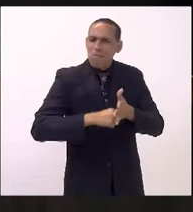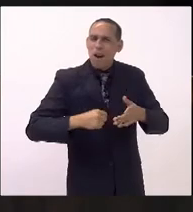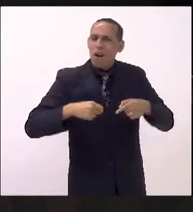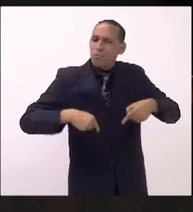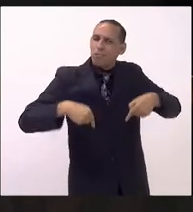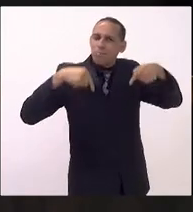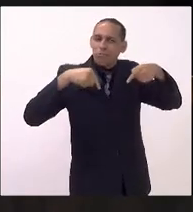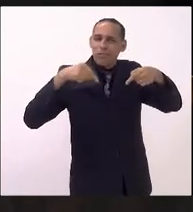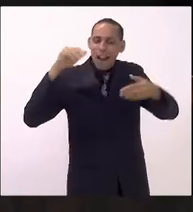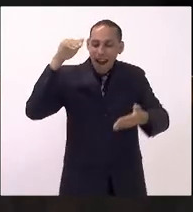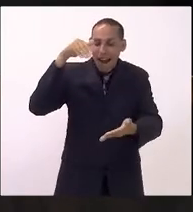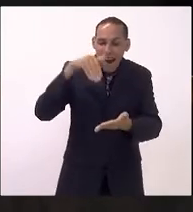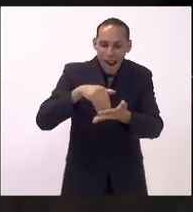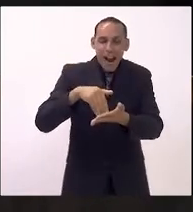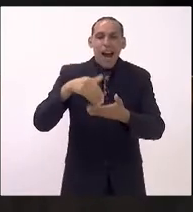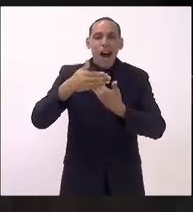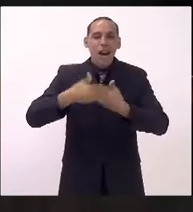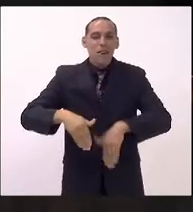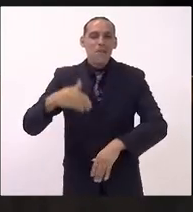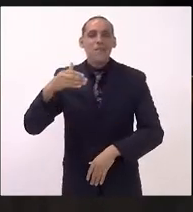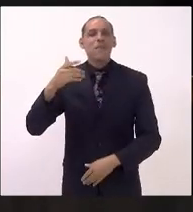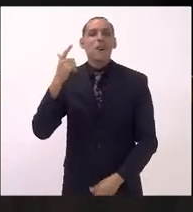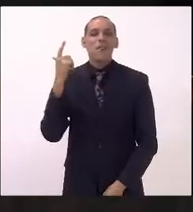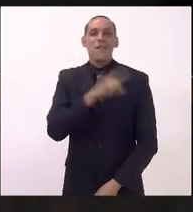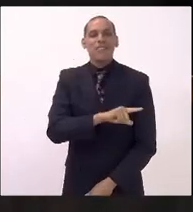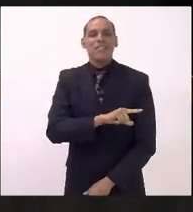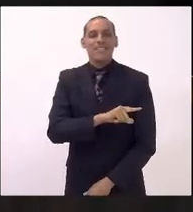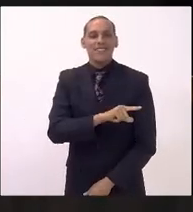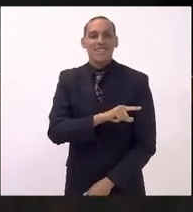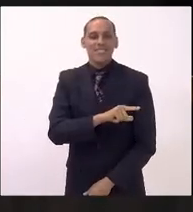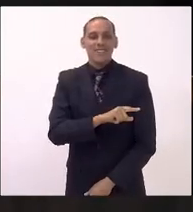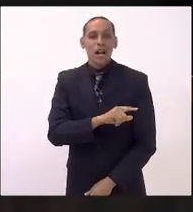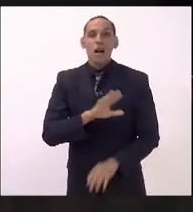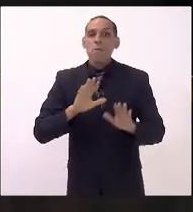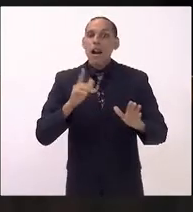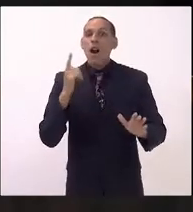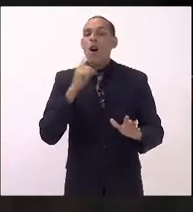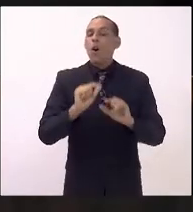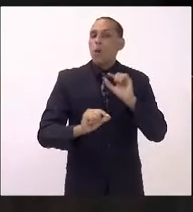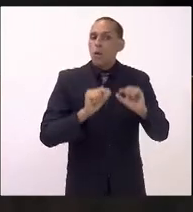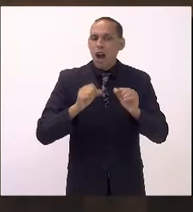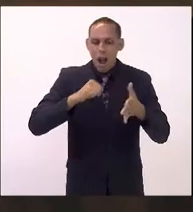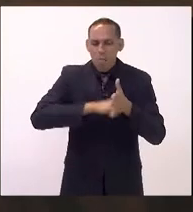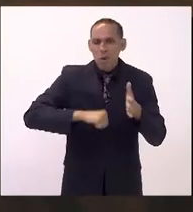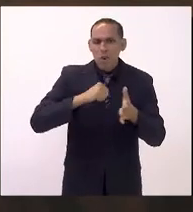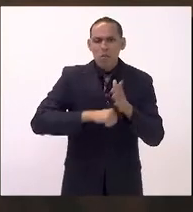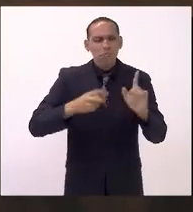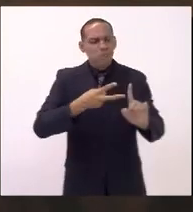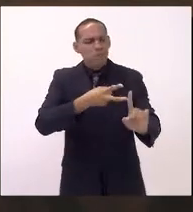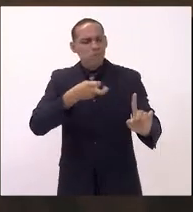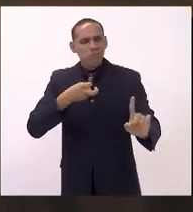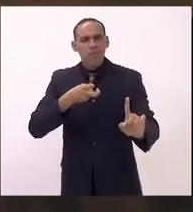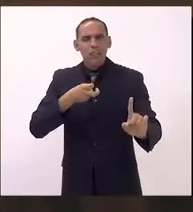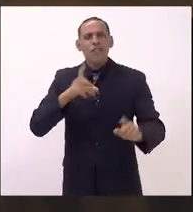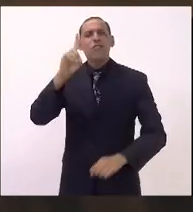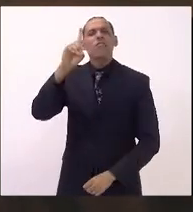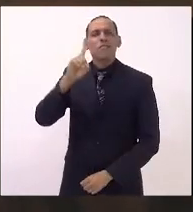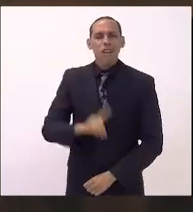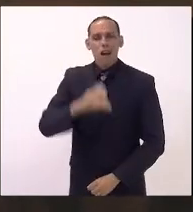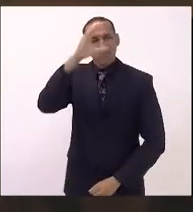até o final da prova. E o que estava em jogo era o reconhecimento de uma luta ao direito pelo exercício